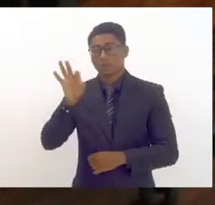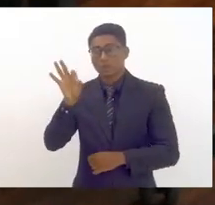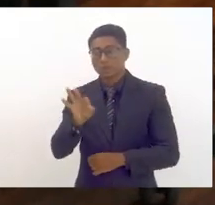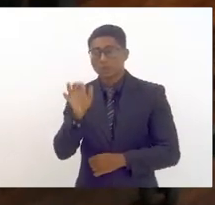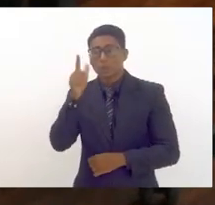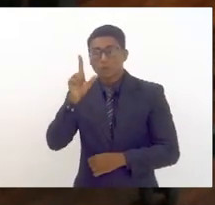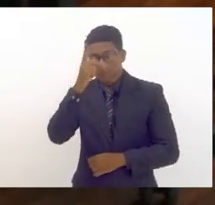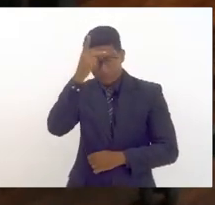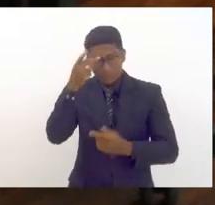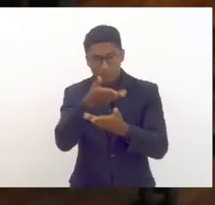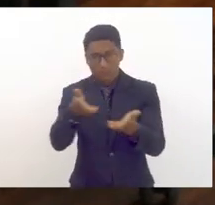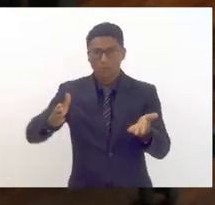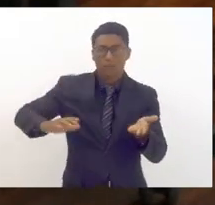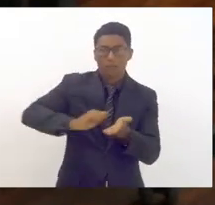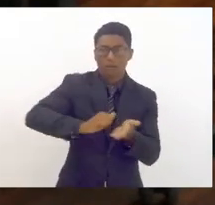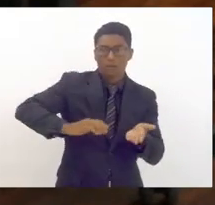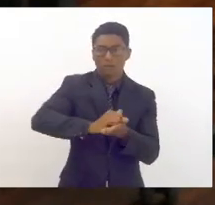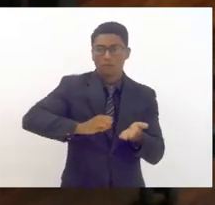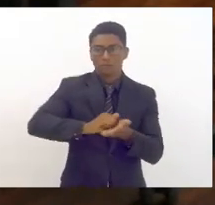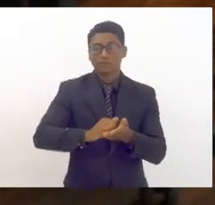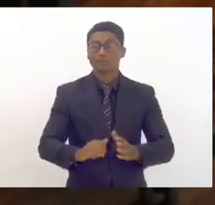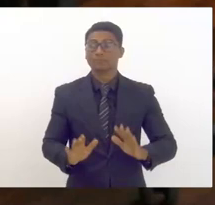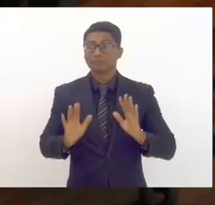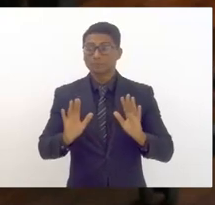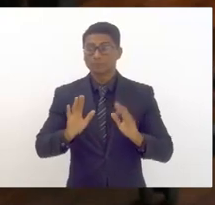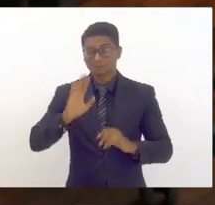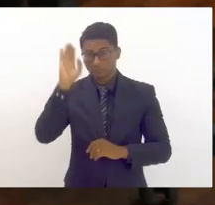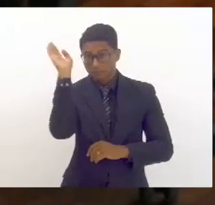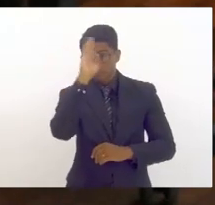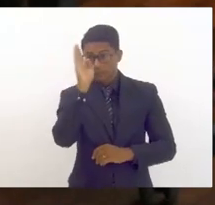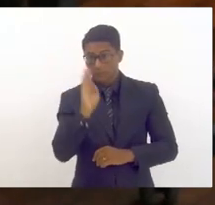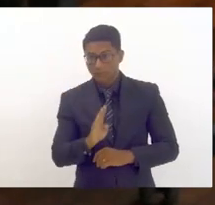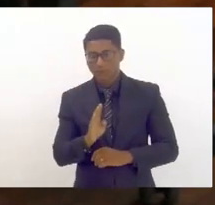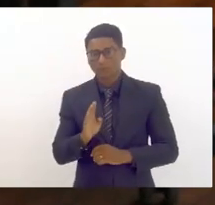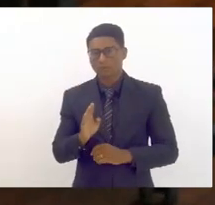Para vocês terem uma ideia do cenário nacional um pouquinho mais,